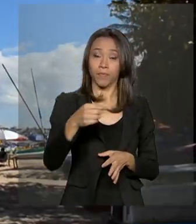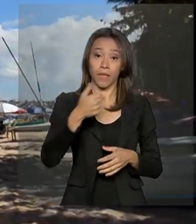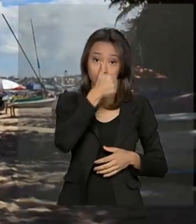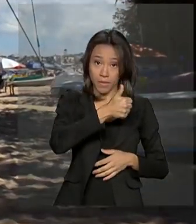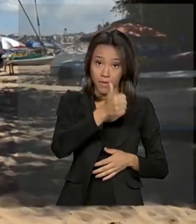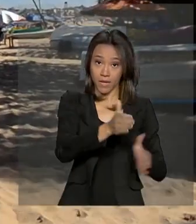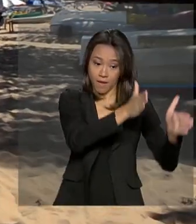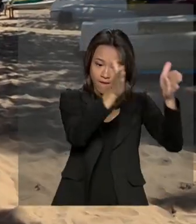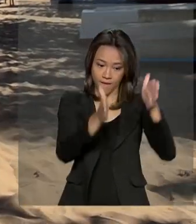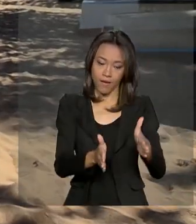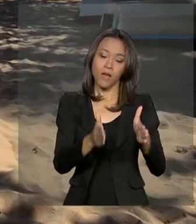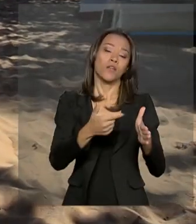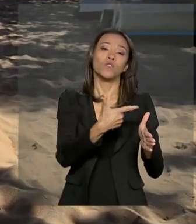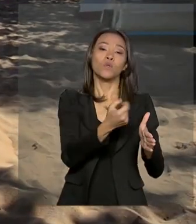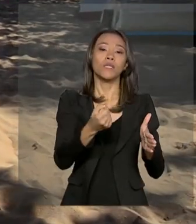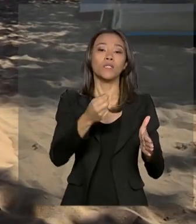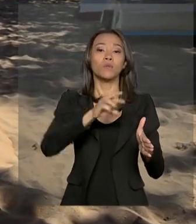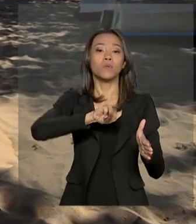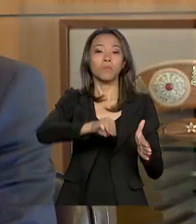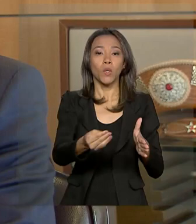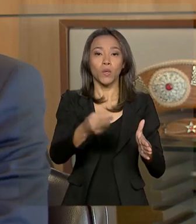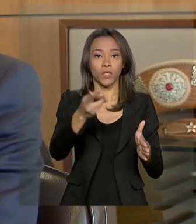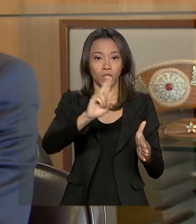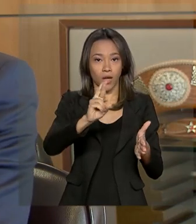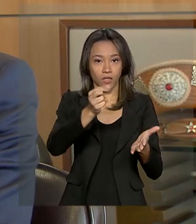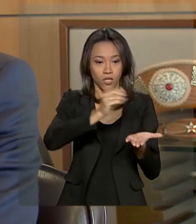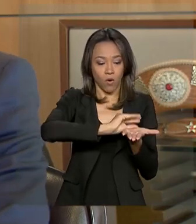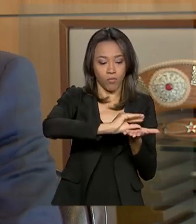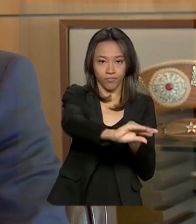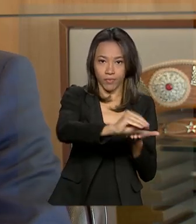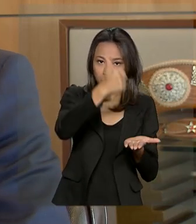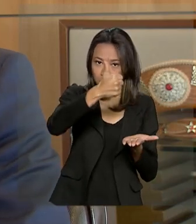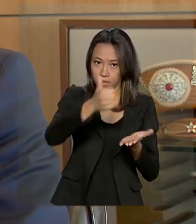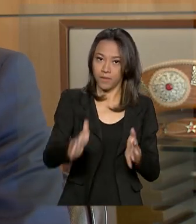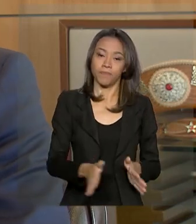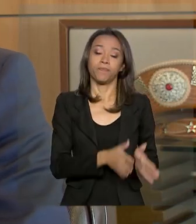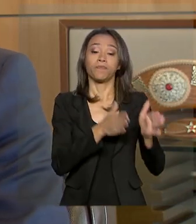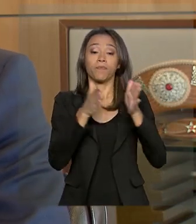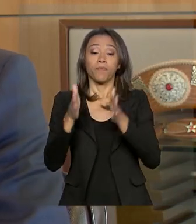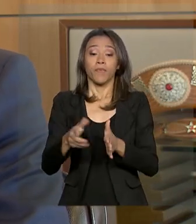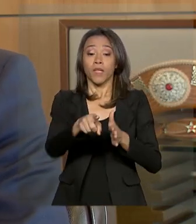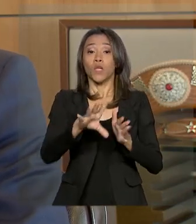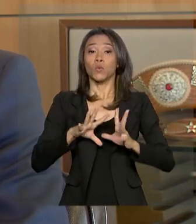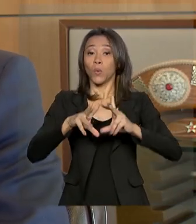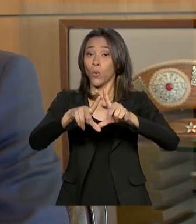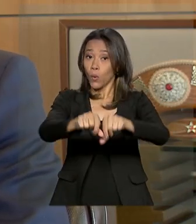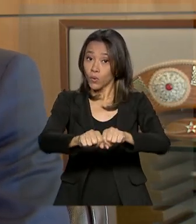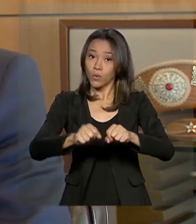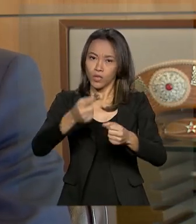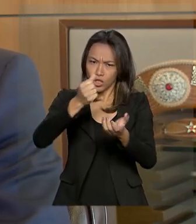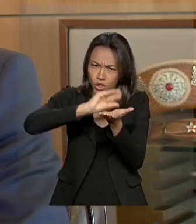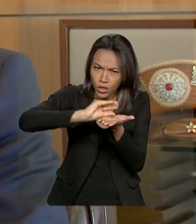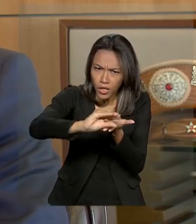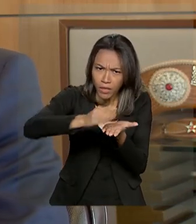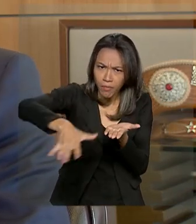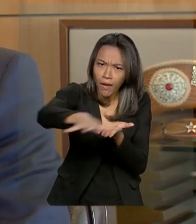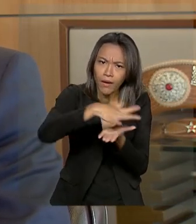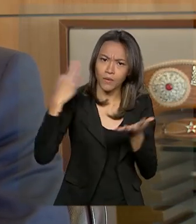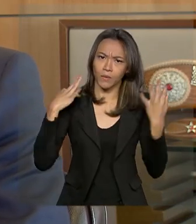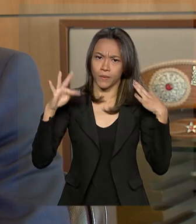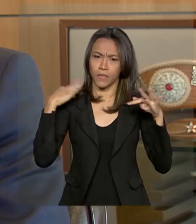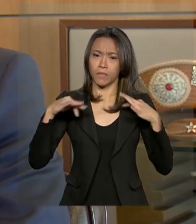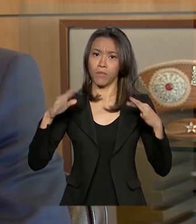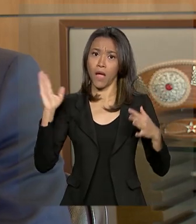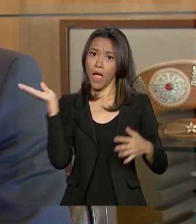investidos 200 milhões de reais. Todo o investimento para o turismo, a resposta é muito rápida. Isso já existe em